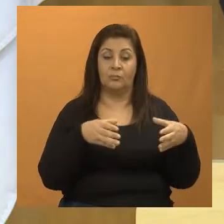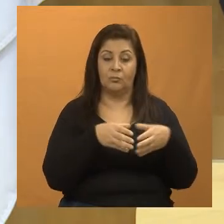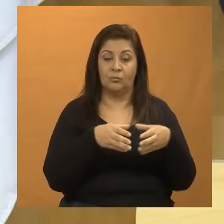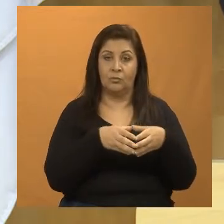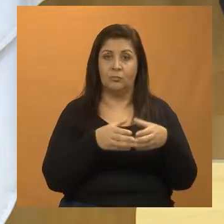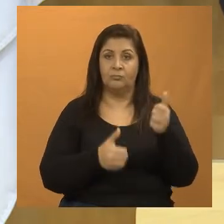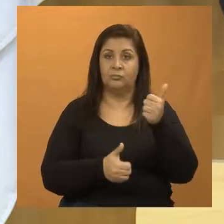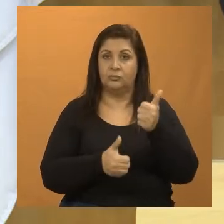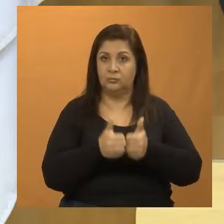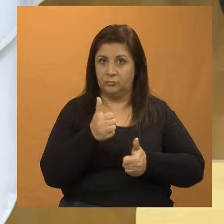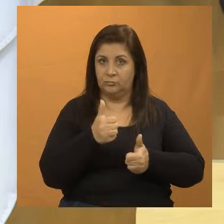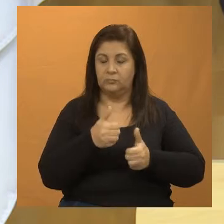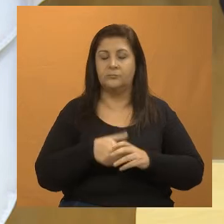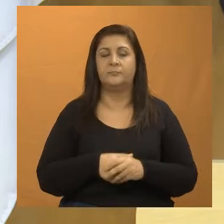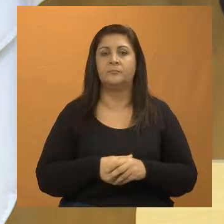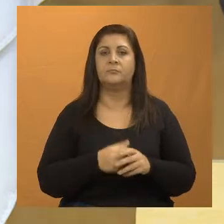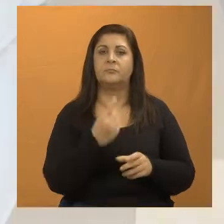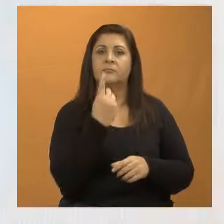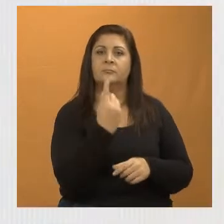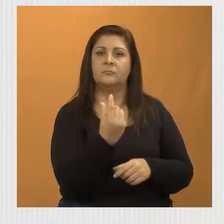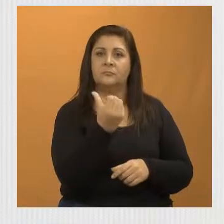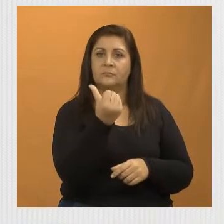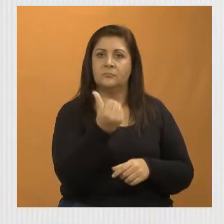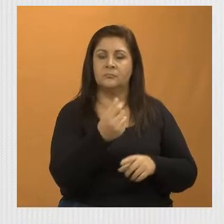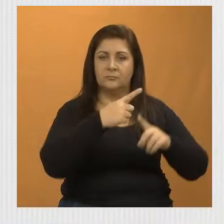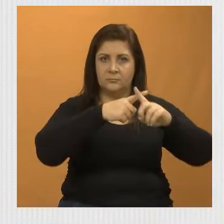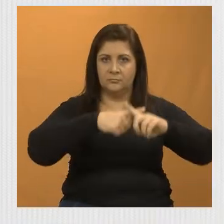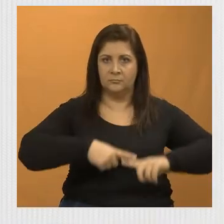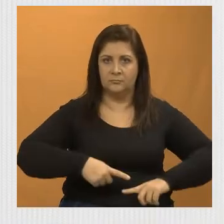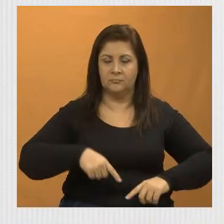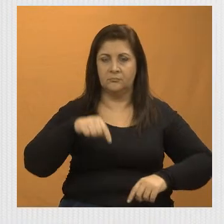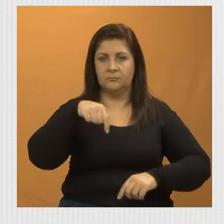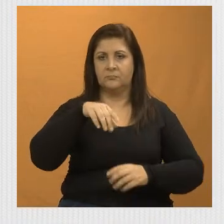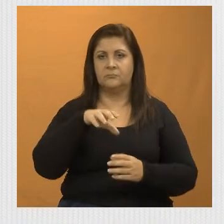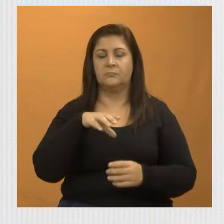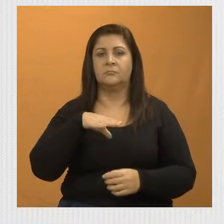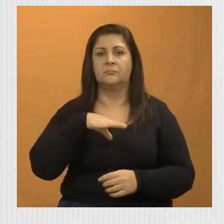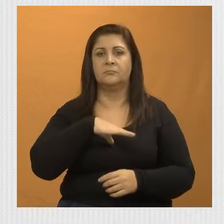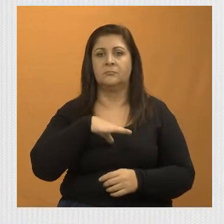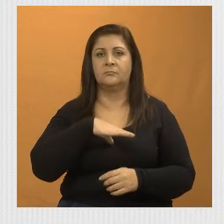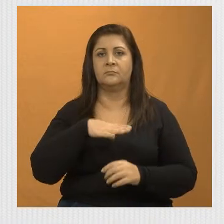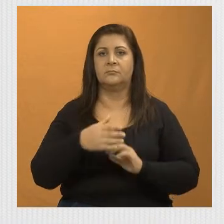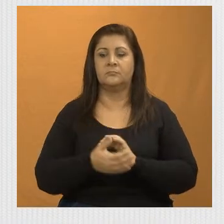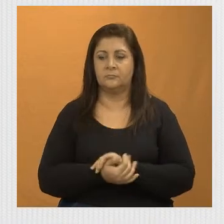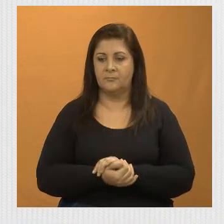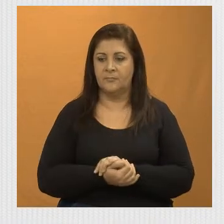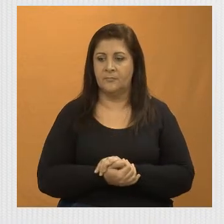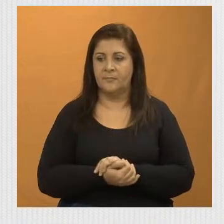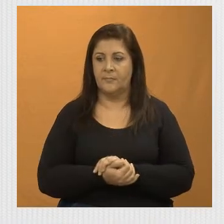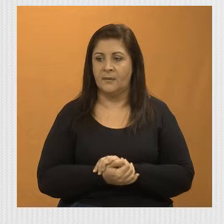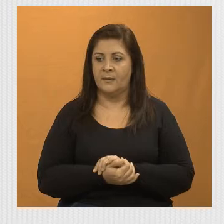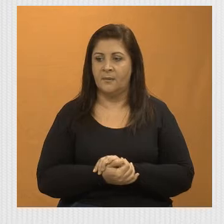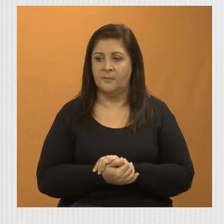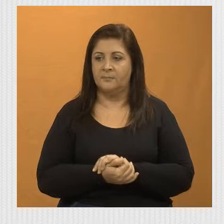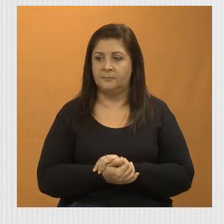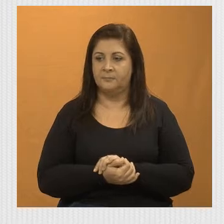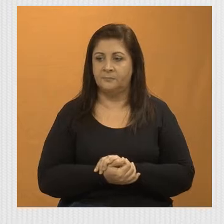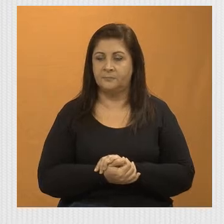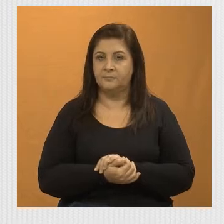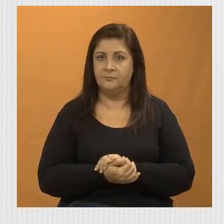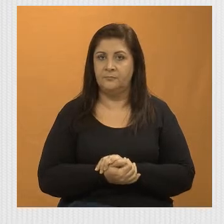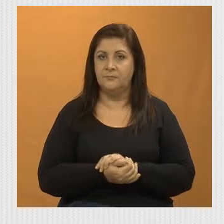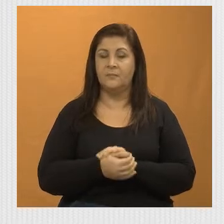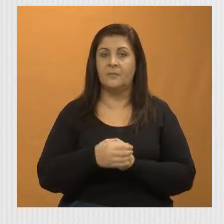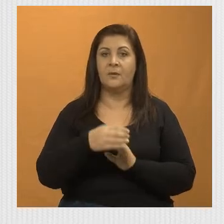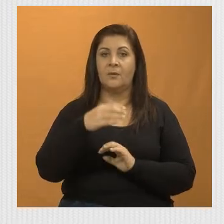Jacareí, 16 jogos do futebol amador na nossa cidade, inclusive com as finais da Copa